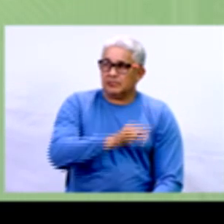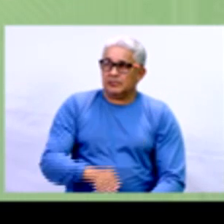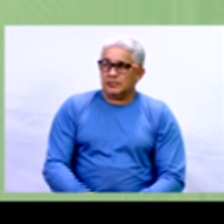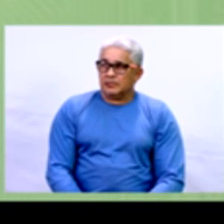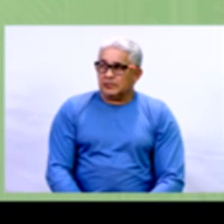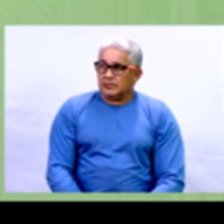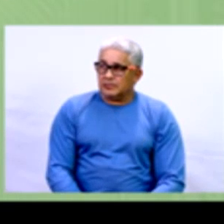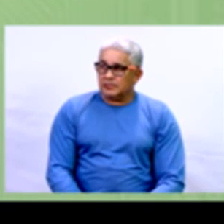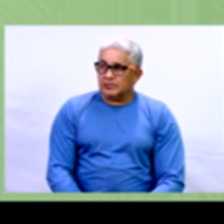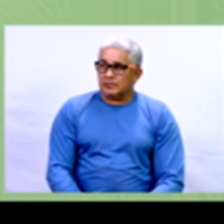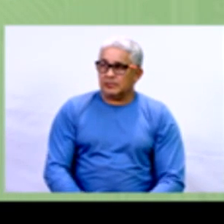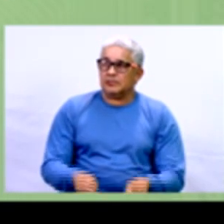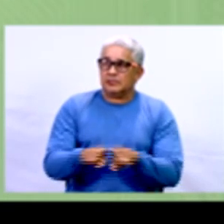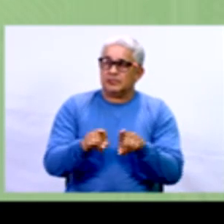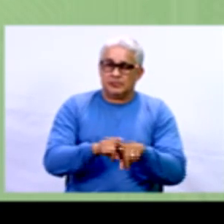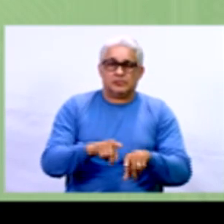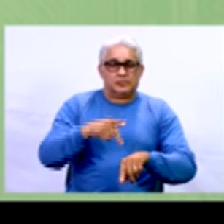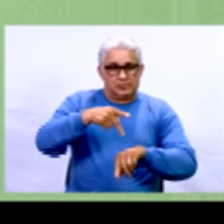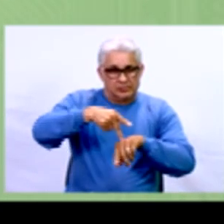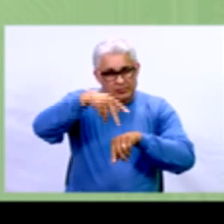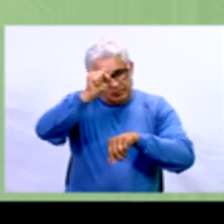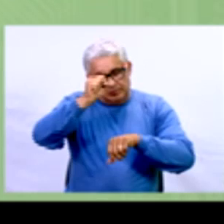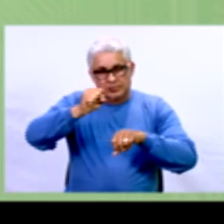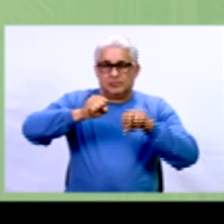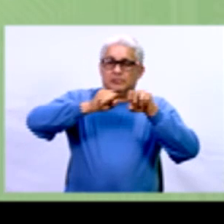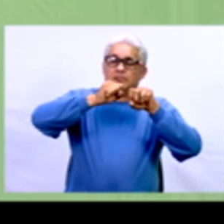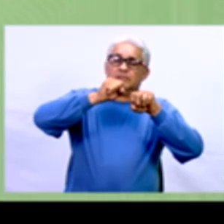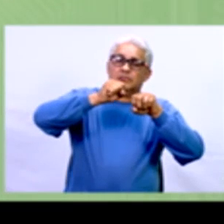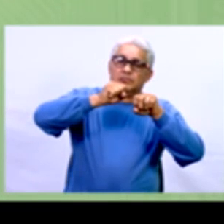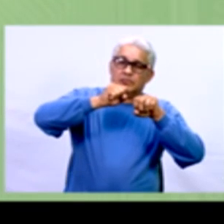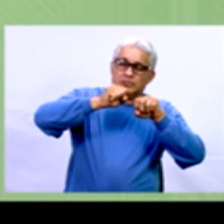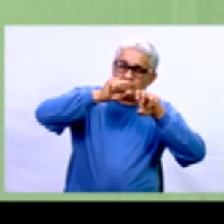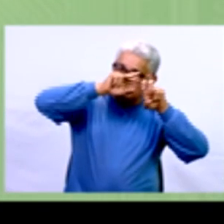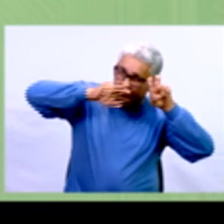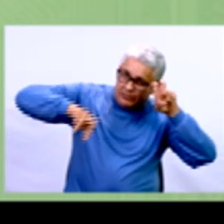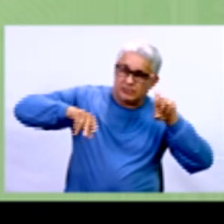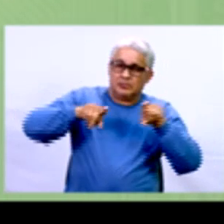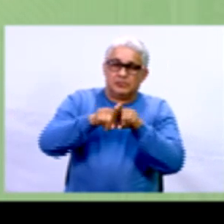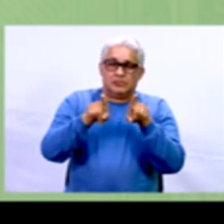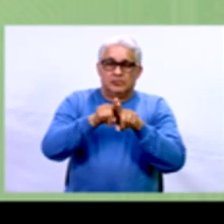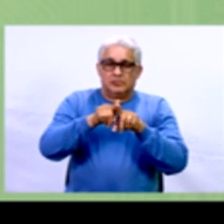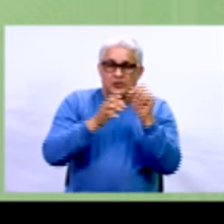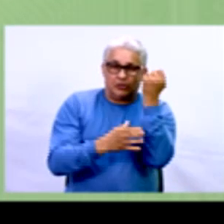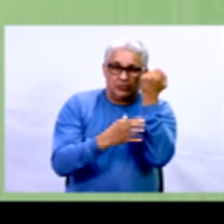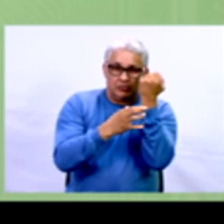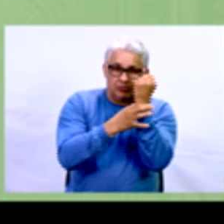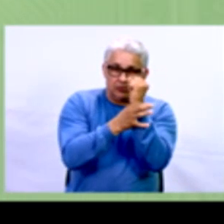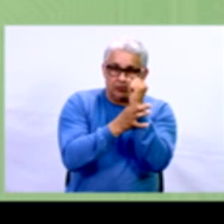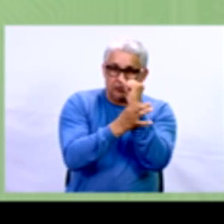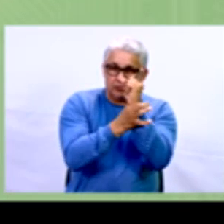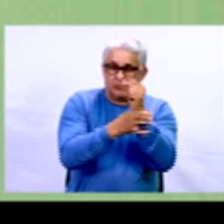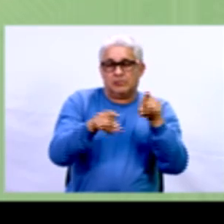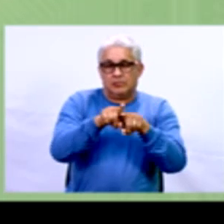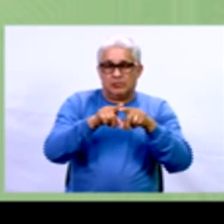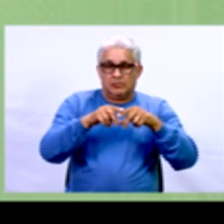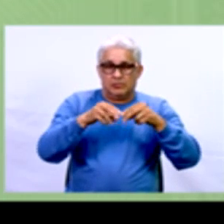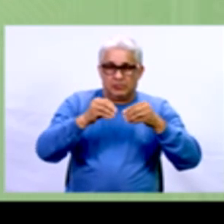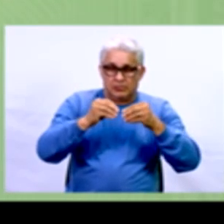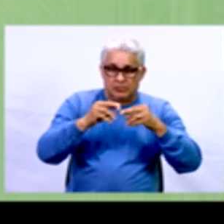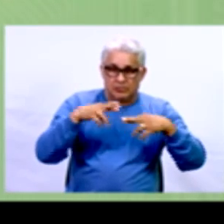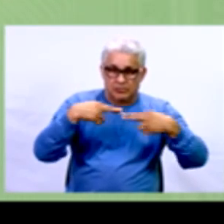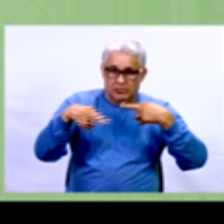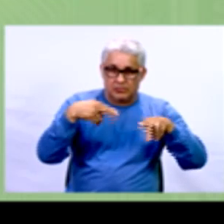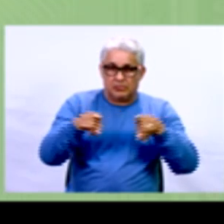uma especialização em desenvolvimento para web, uma especialização em segurança de redes e